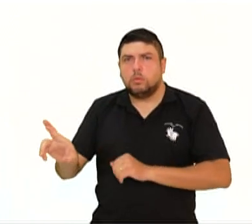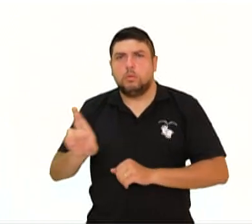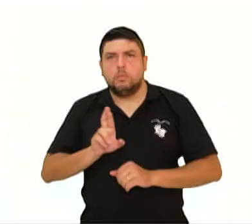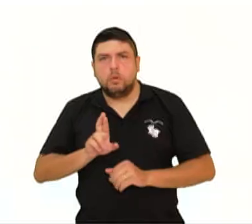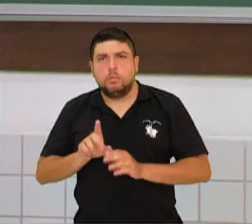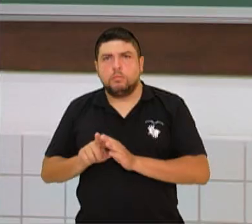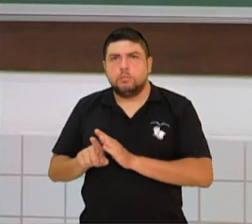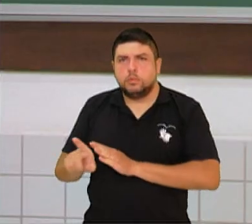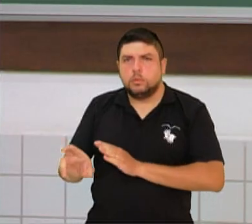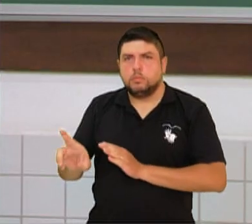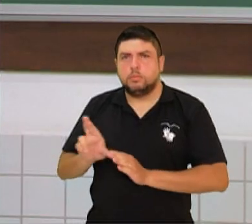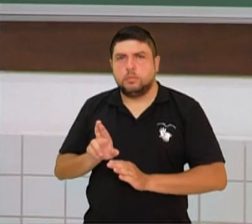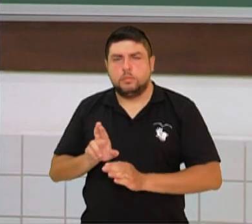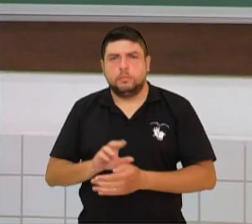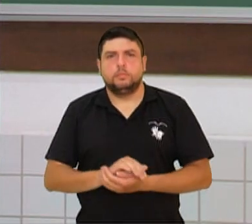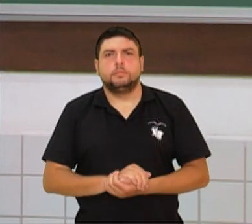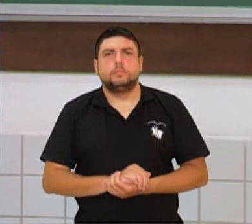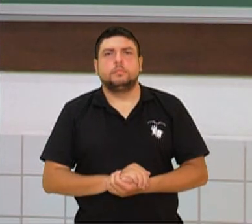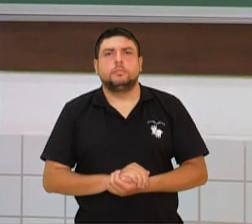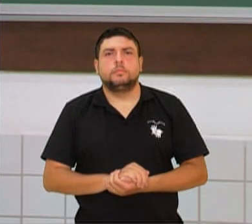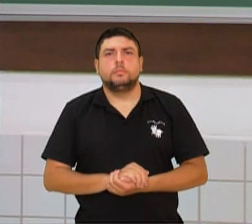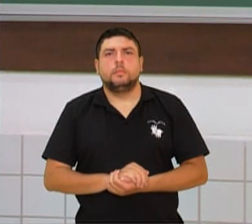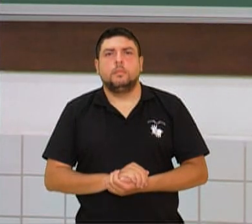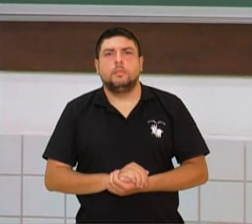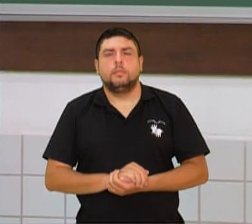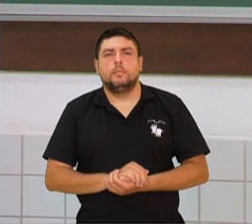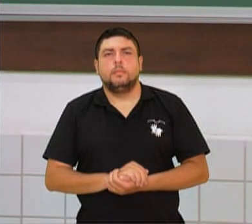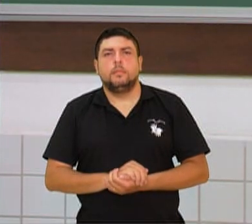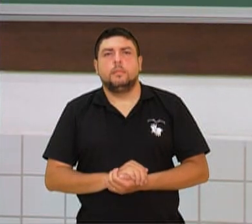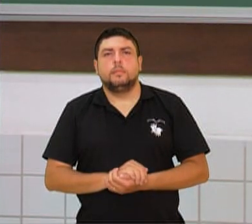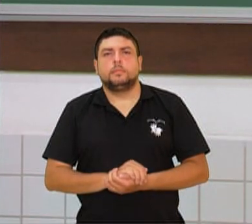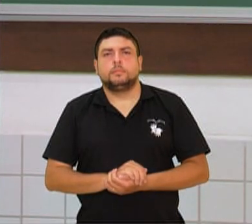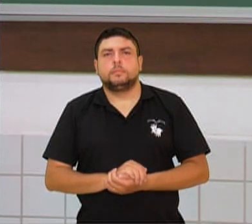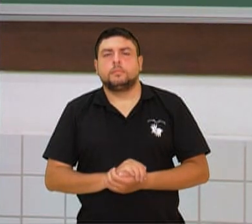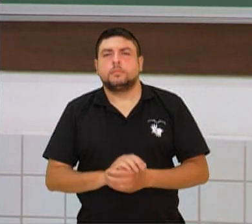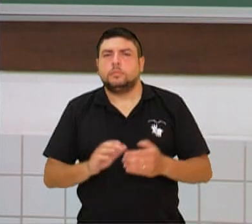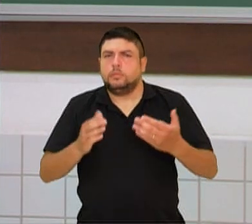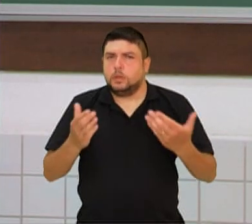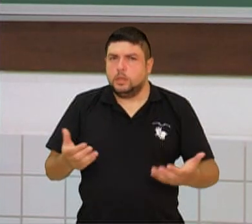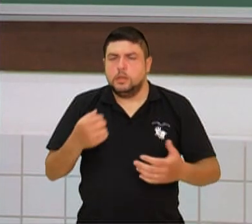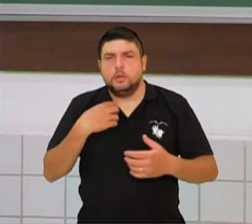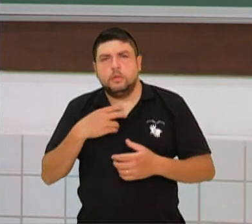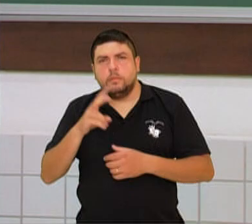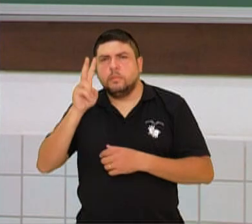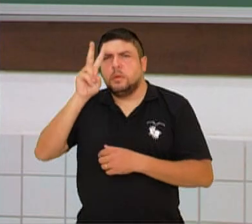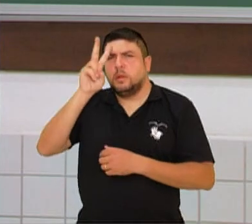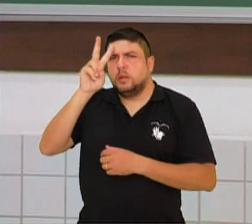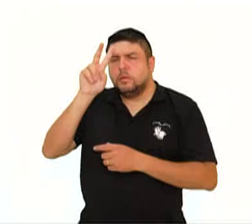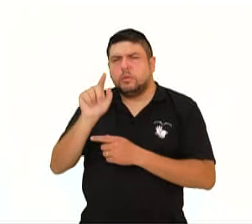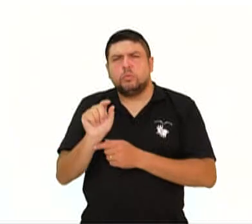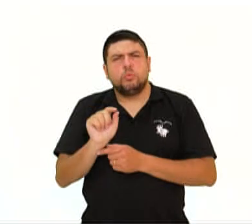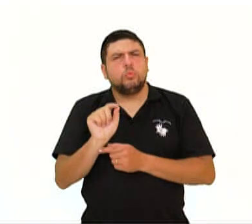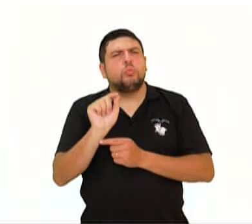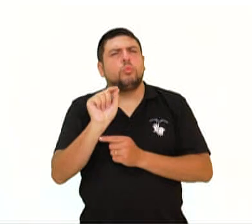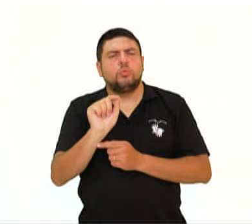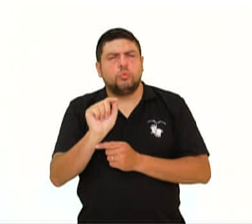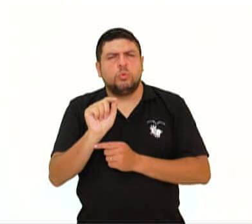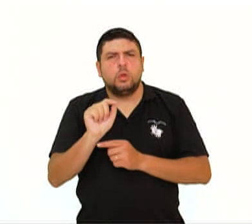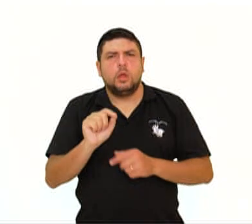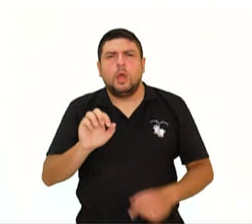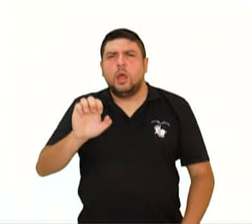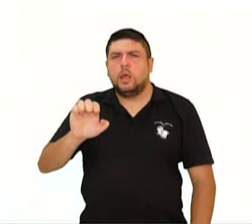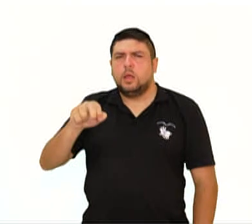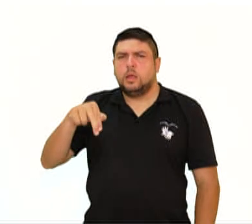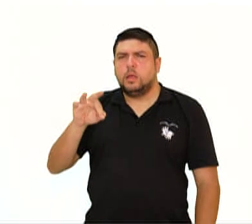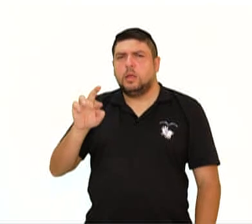ali, perfeito? Bom, então vamos lá, relembrando. O que é o gênero